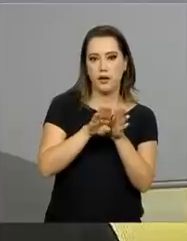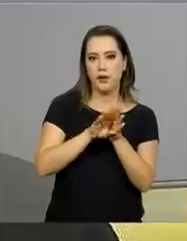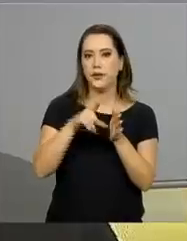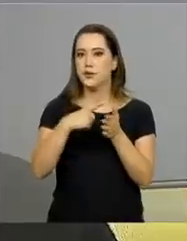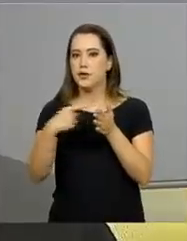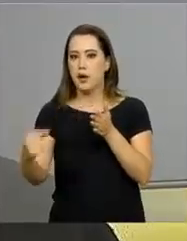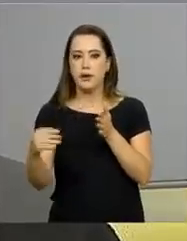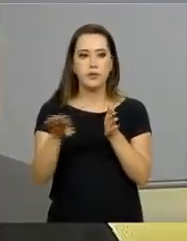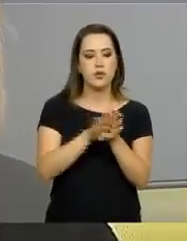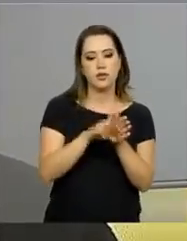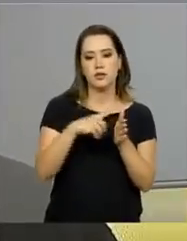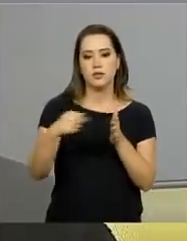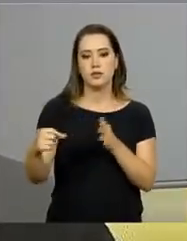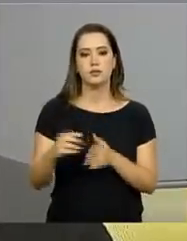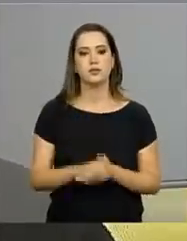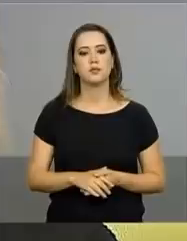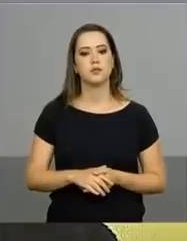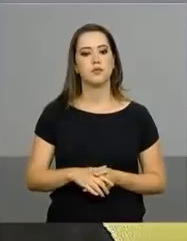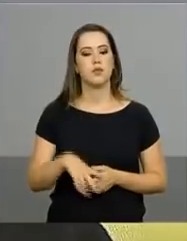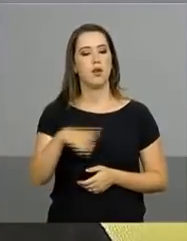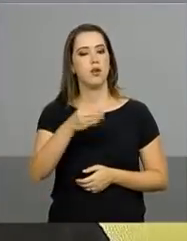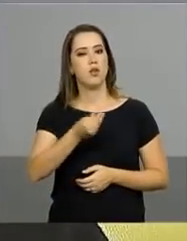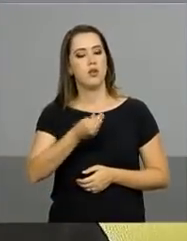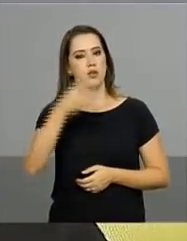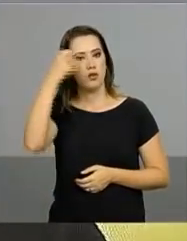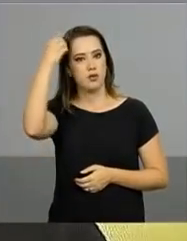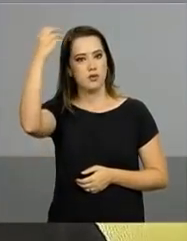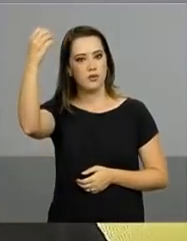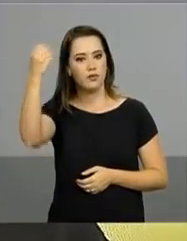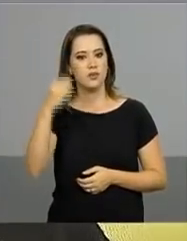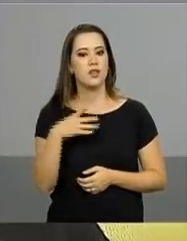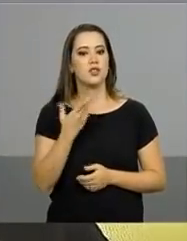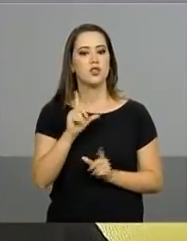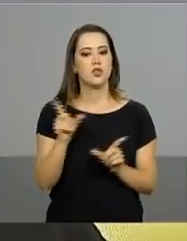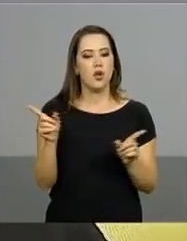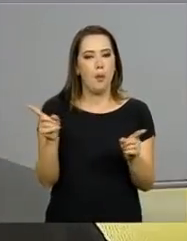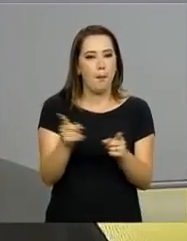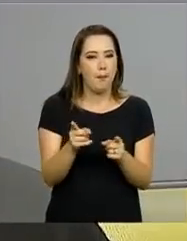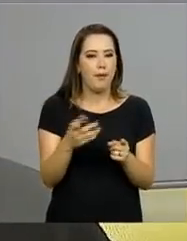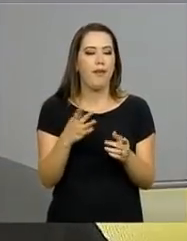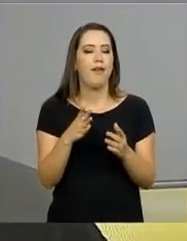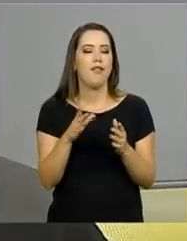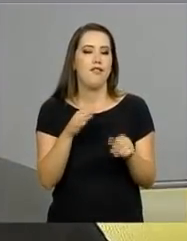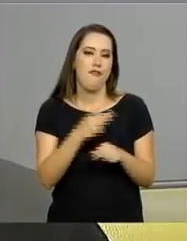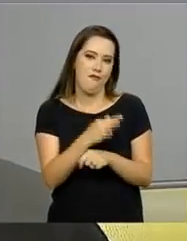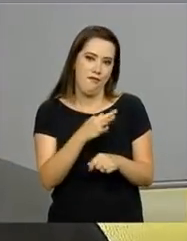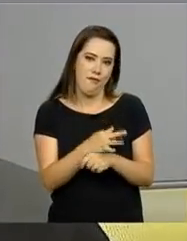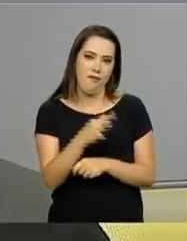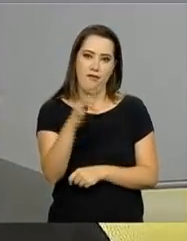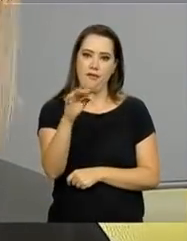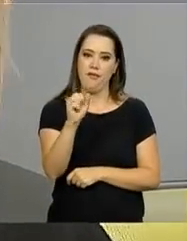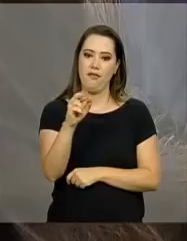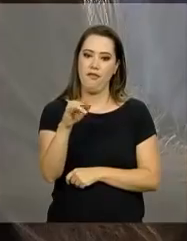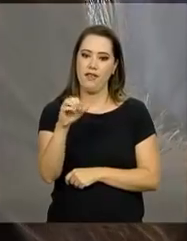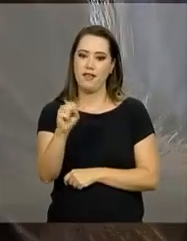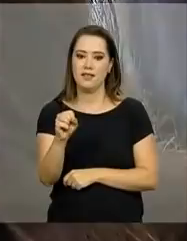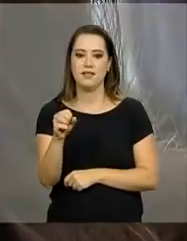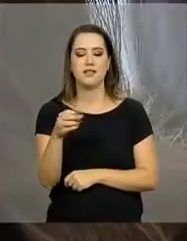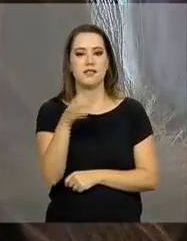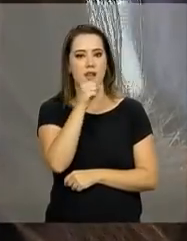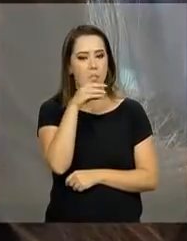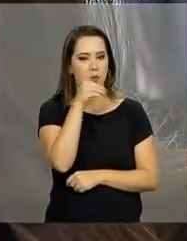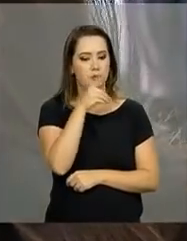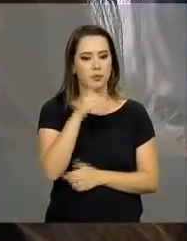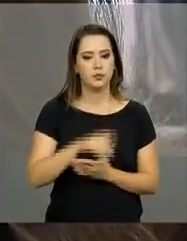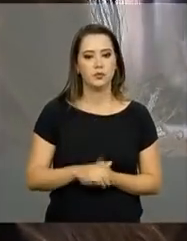terminais. Eu estou indo para Ilhéus, passaram uma mini férias. Mini férias, né? Final de semana só. Eu vou para a Chapada